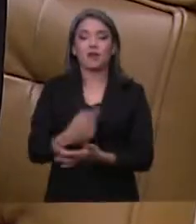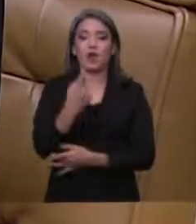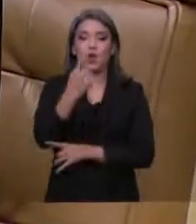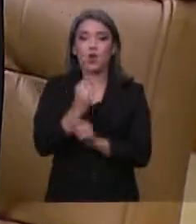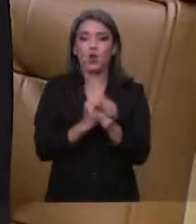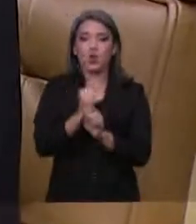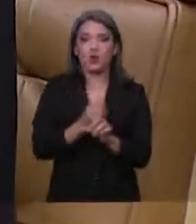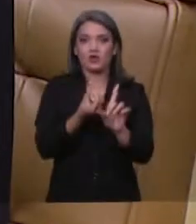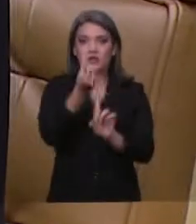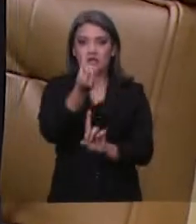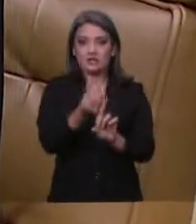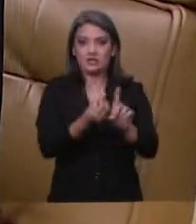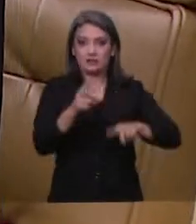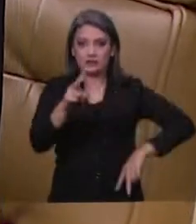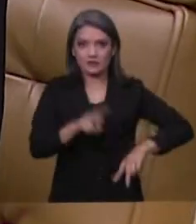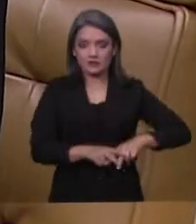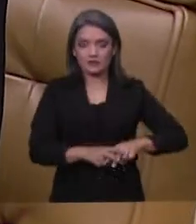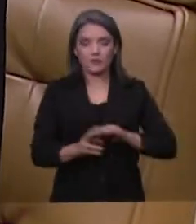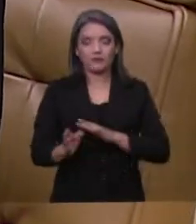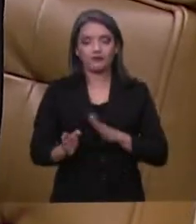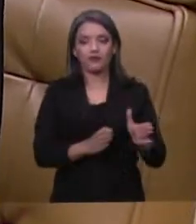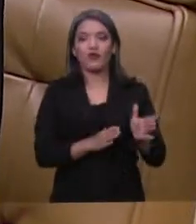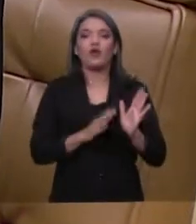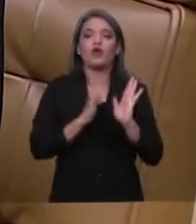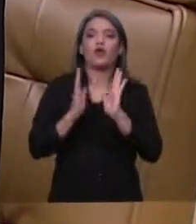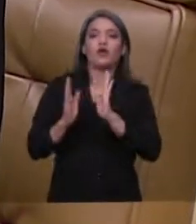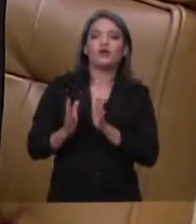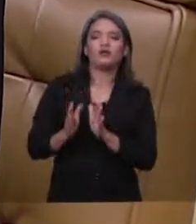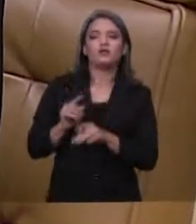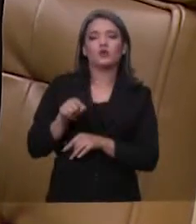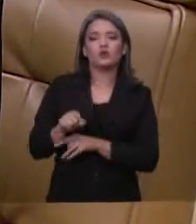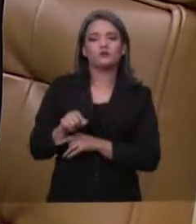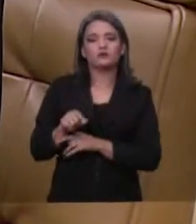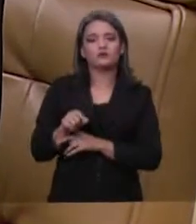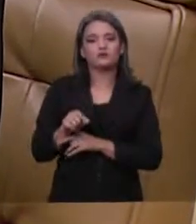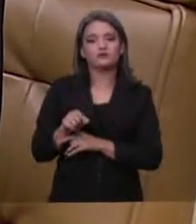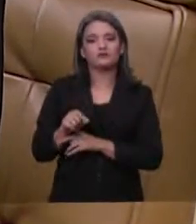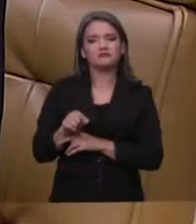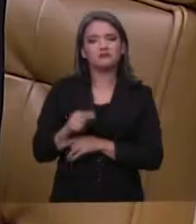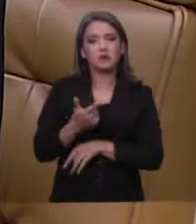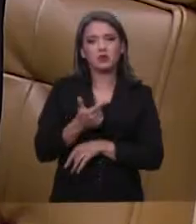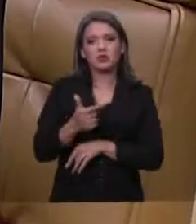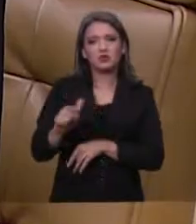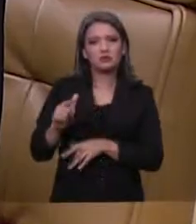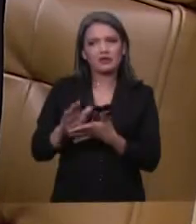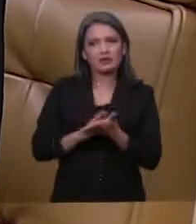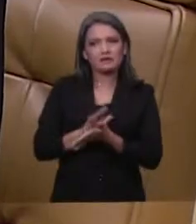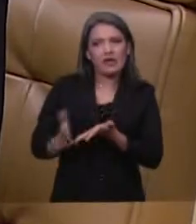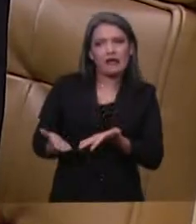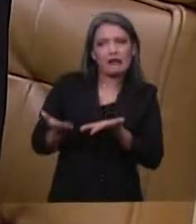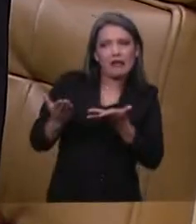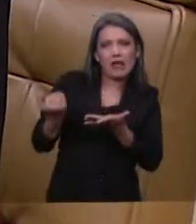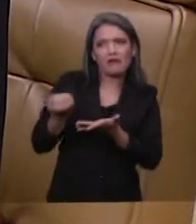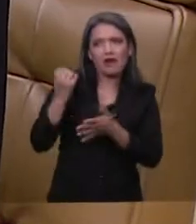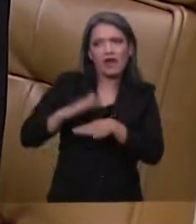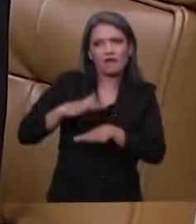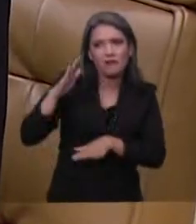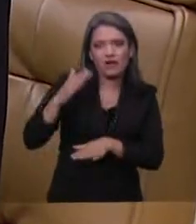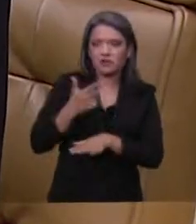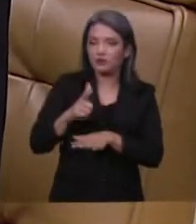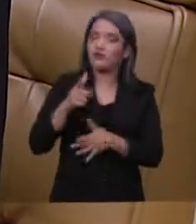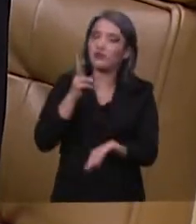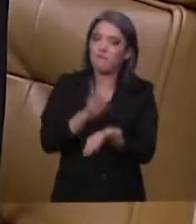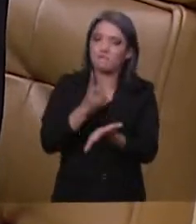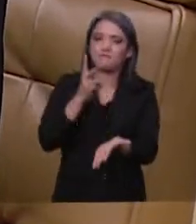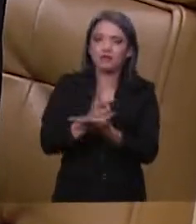detenção. Na segunda fase da aplicação da pena, não verifico a presença de circunstâncias atenuantes ou agravantes, razão pela qual